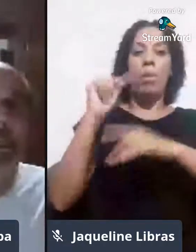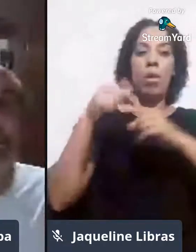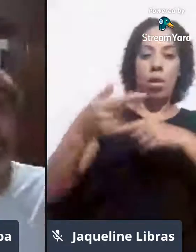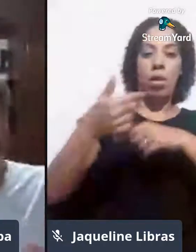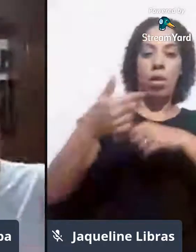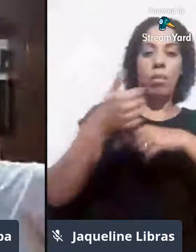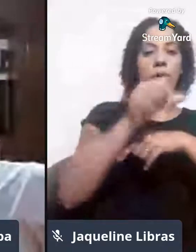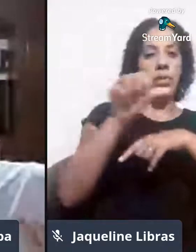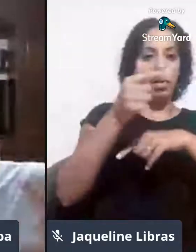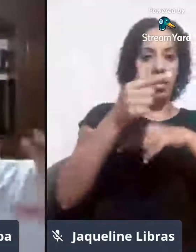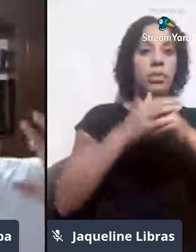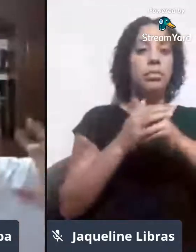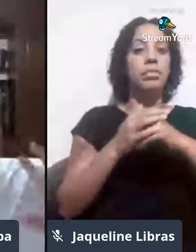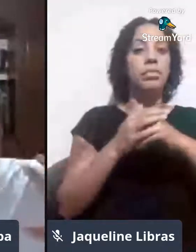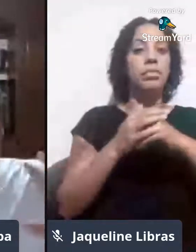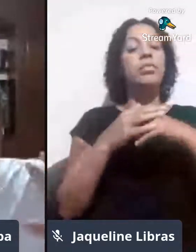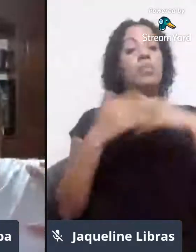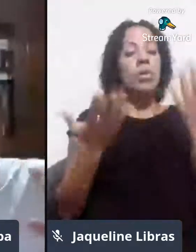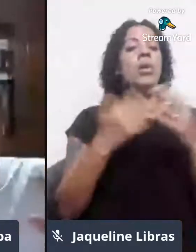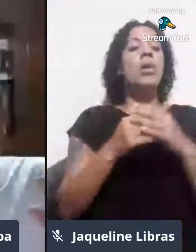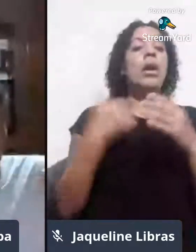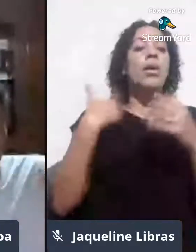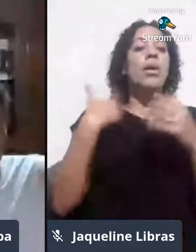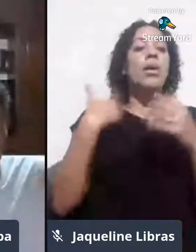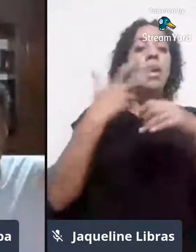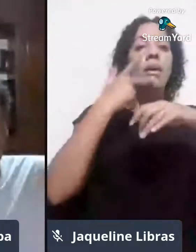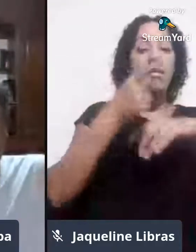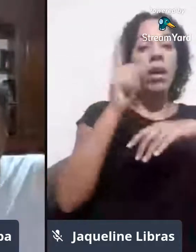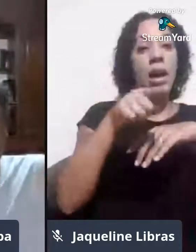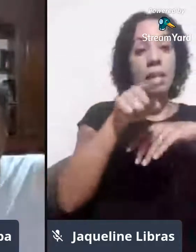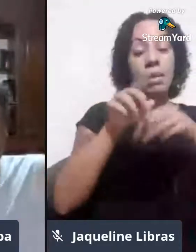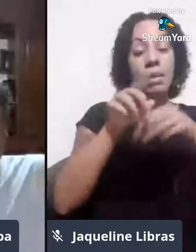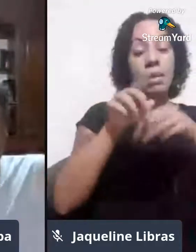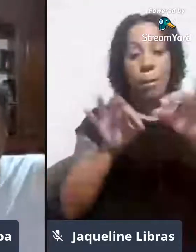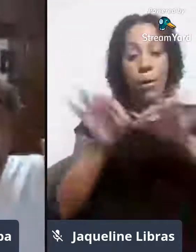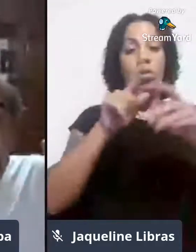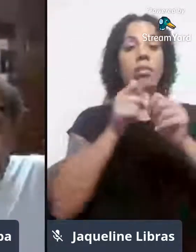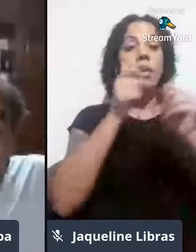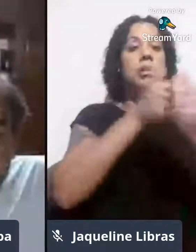é freiriano esse projeto e ele tem esse apoio porque ele